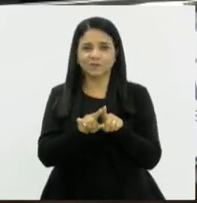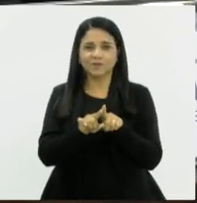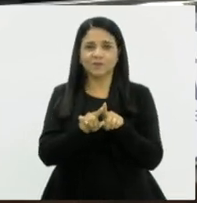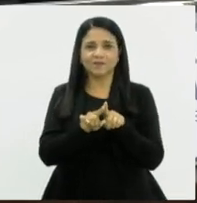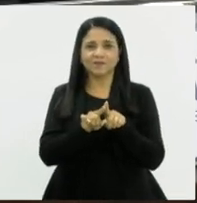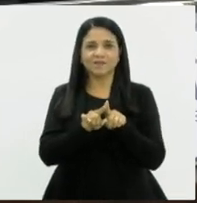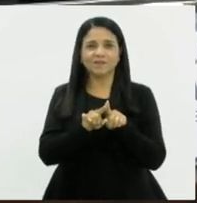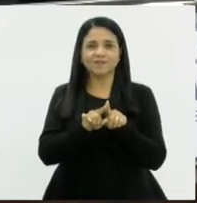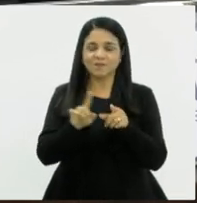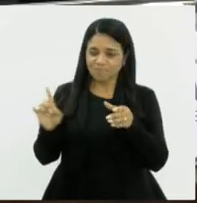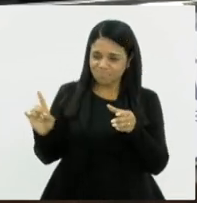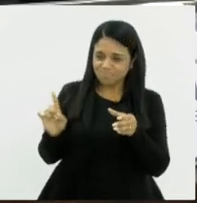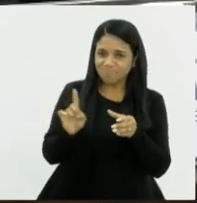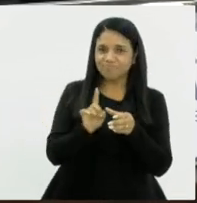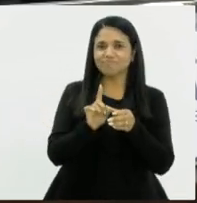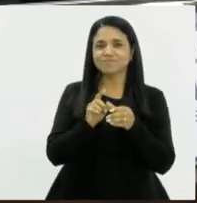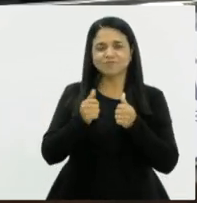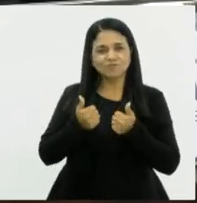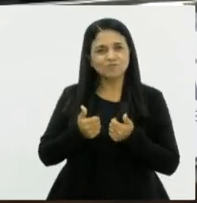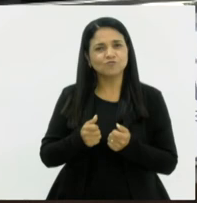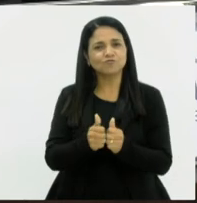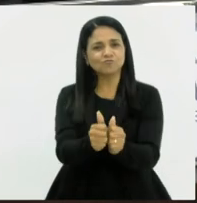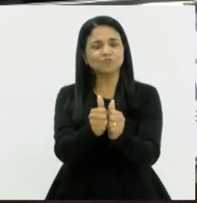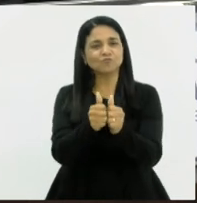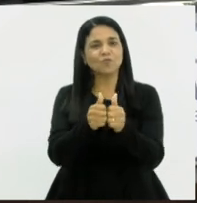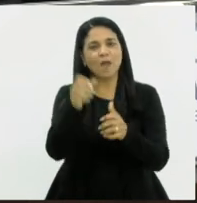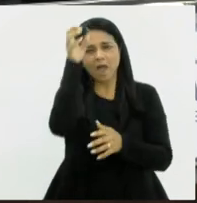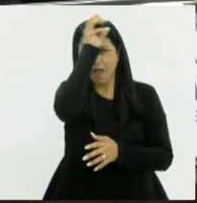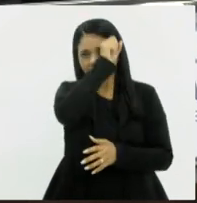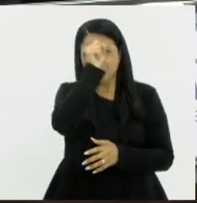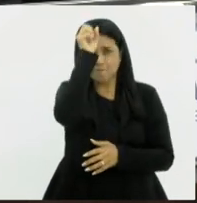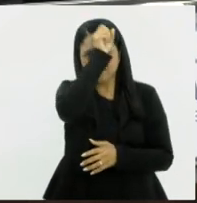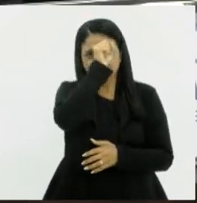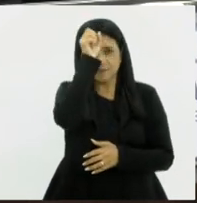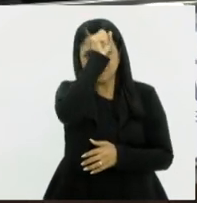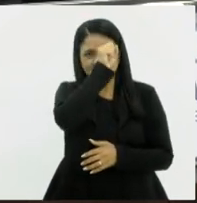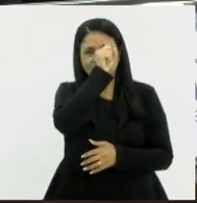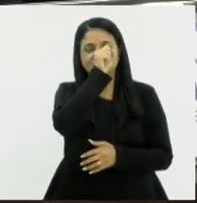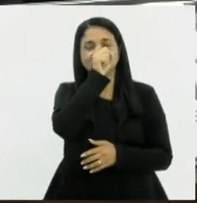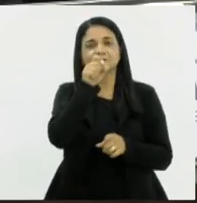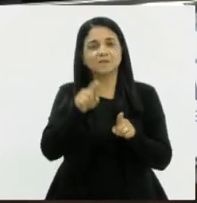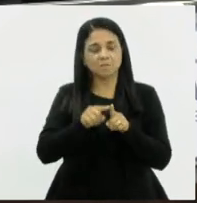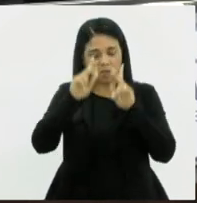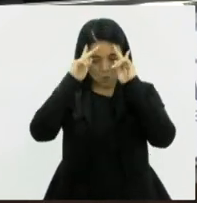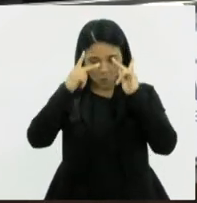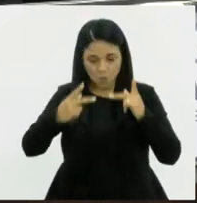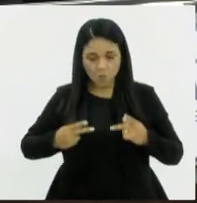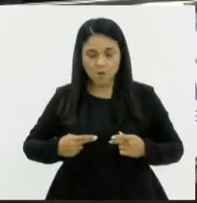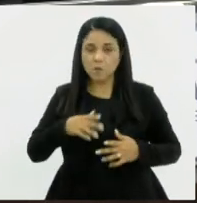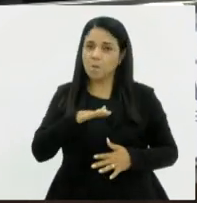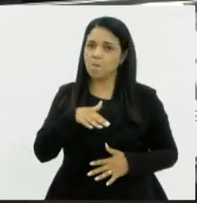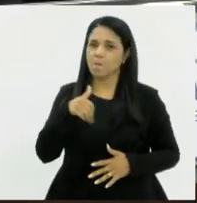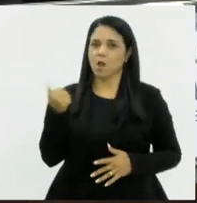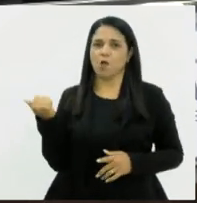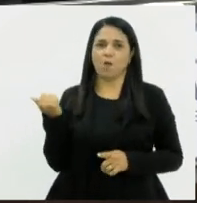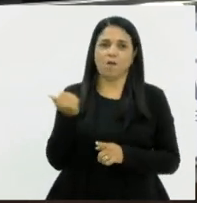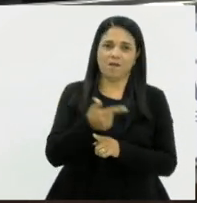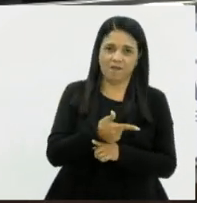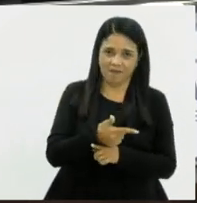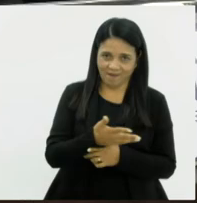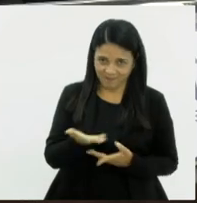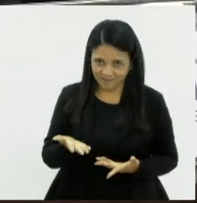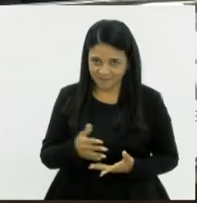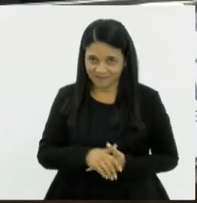fiz parte da sua escola. E contigo eu aprendi muito. Aprendi a ser também um ser humano muito melhor. Tá? E